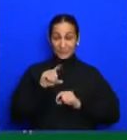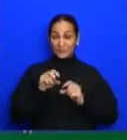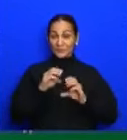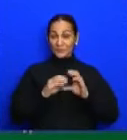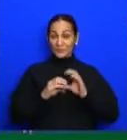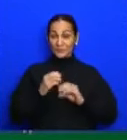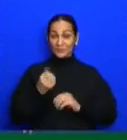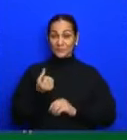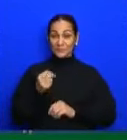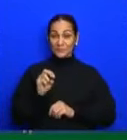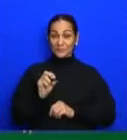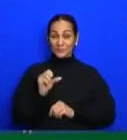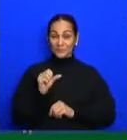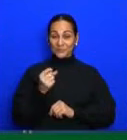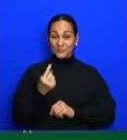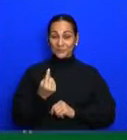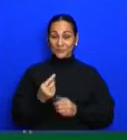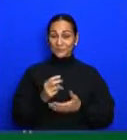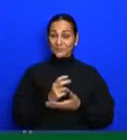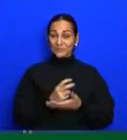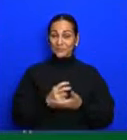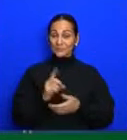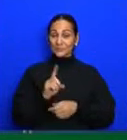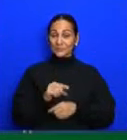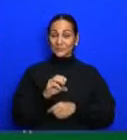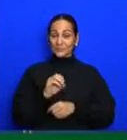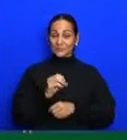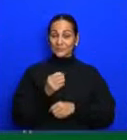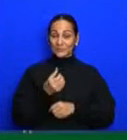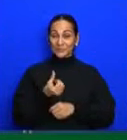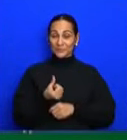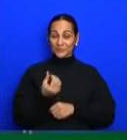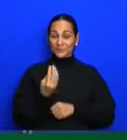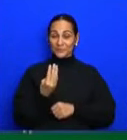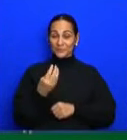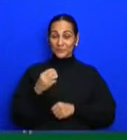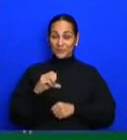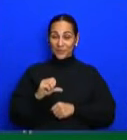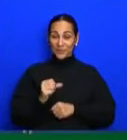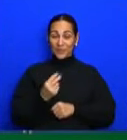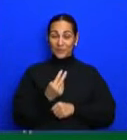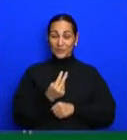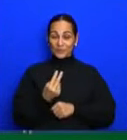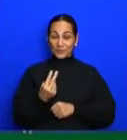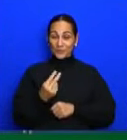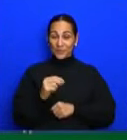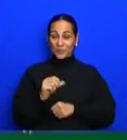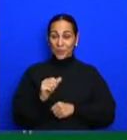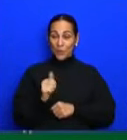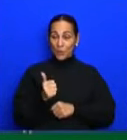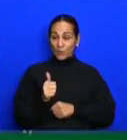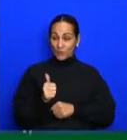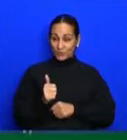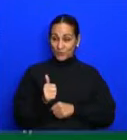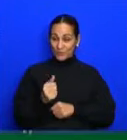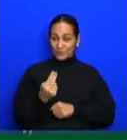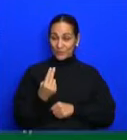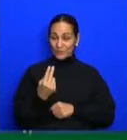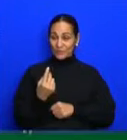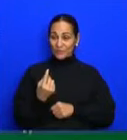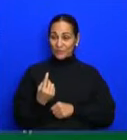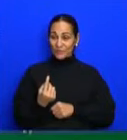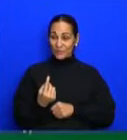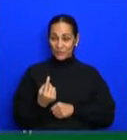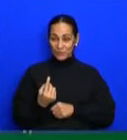concurso 6.591 da quina foram 06, 39, 22, 11